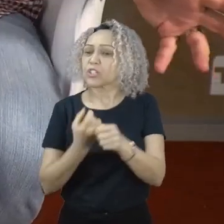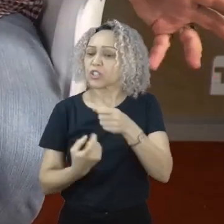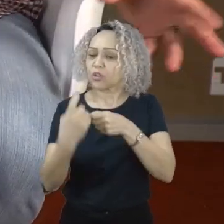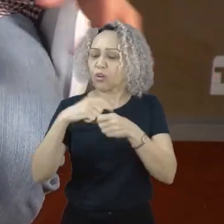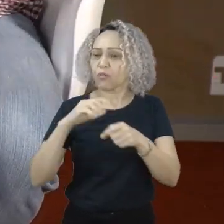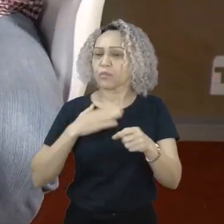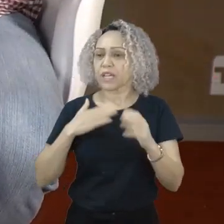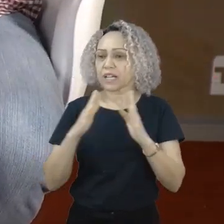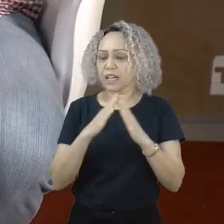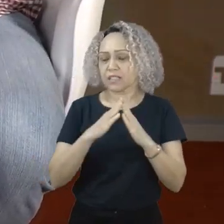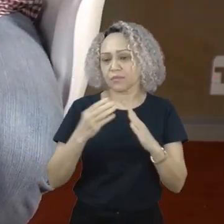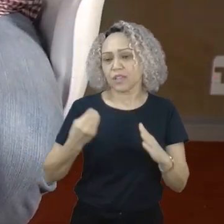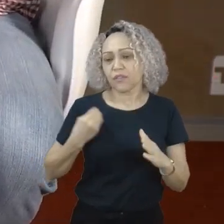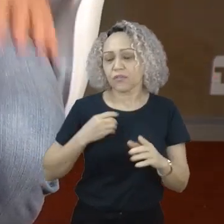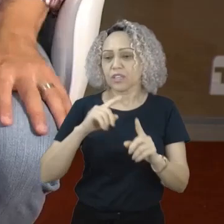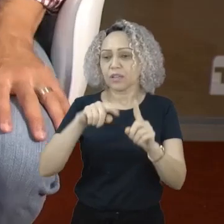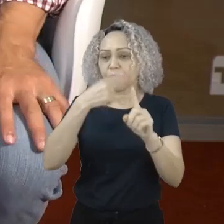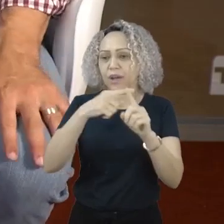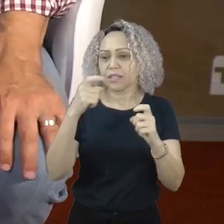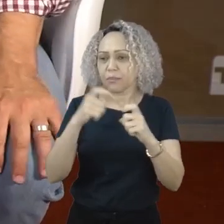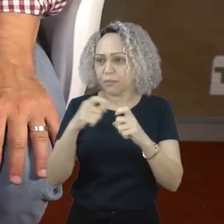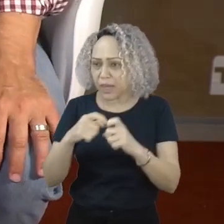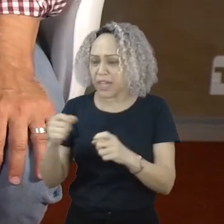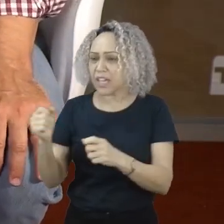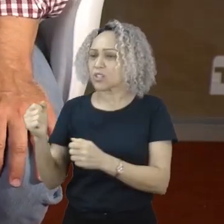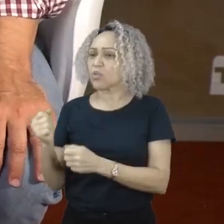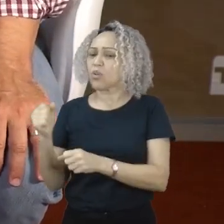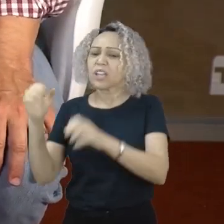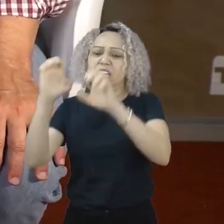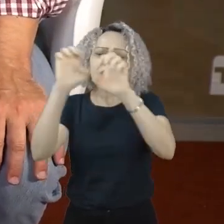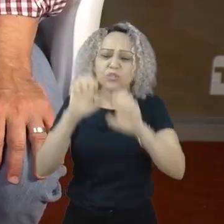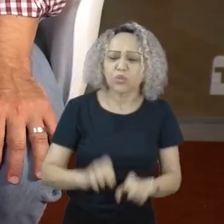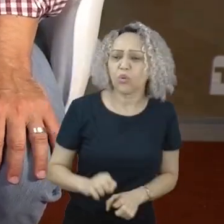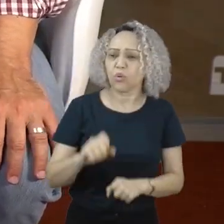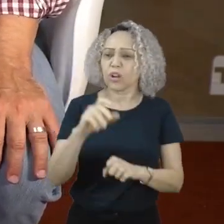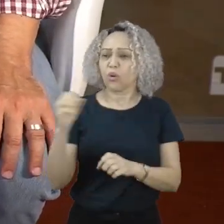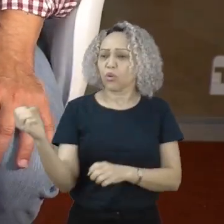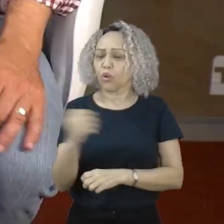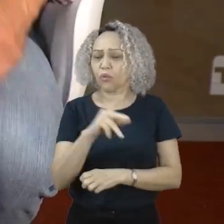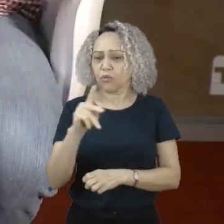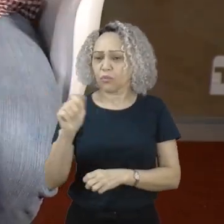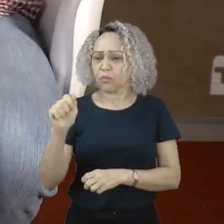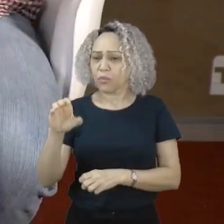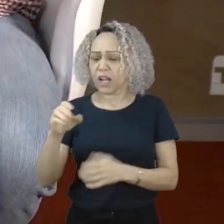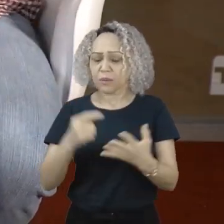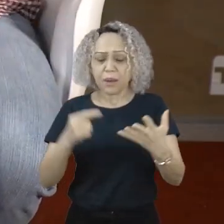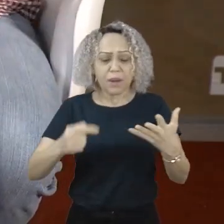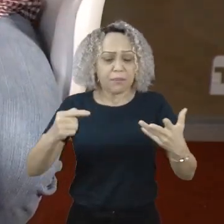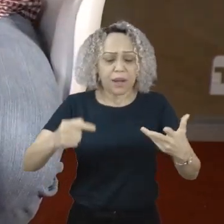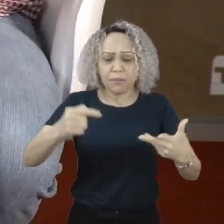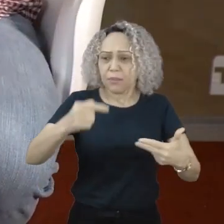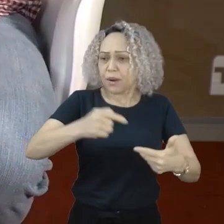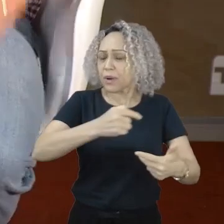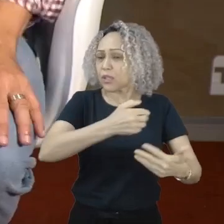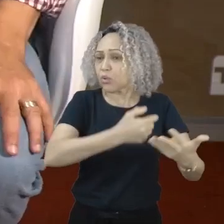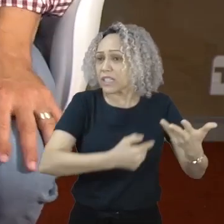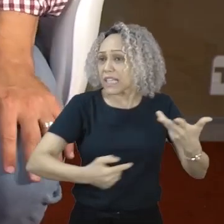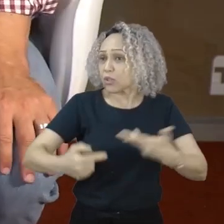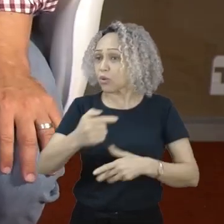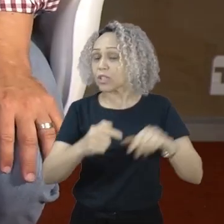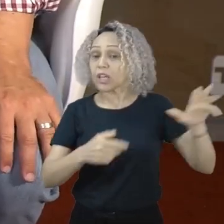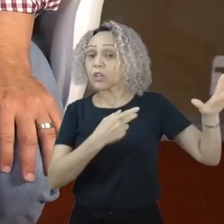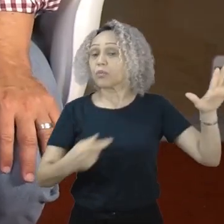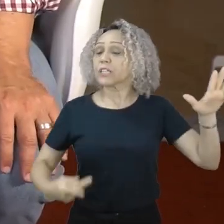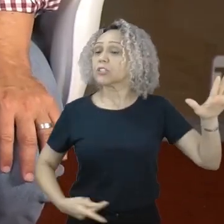novo PAC. Estamos mostrando aqui para todo mundo o que o presidente Lula já fez na sua cidade, você ser o defensor do time do